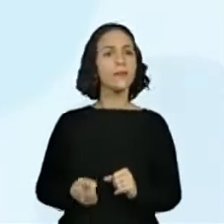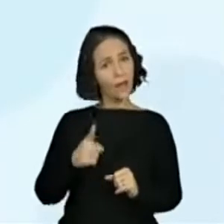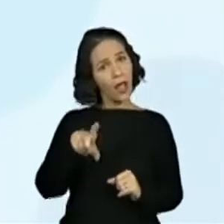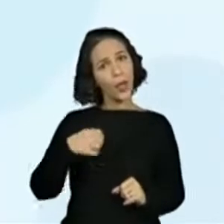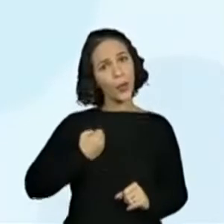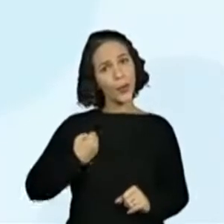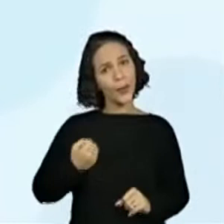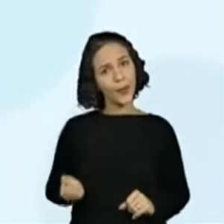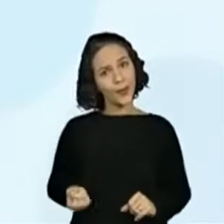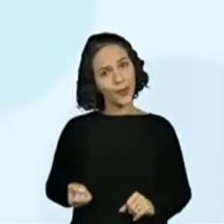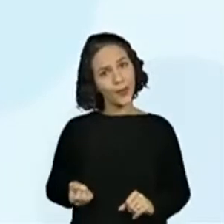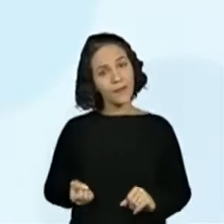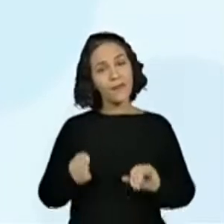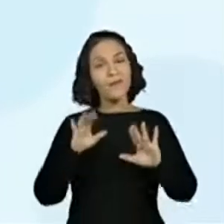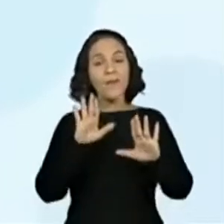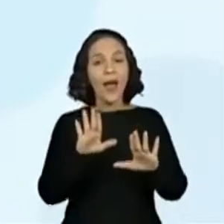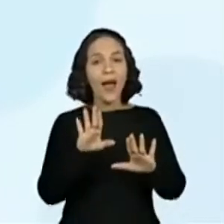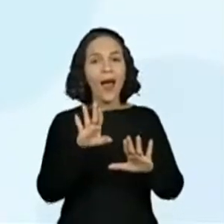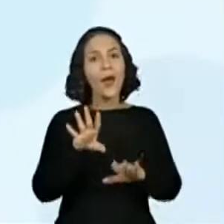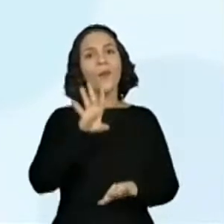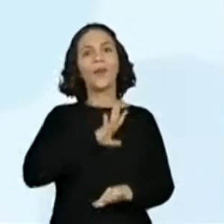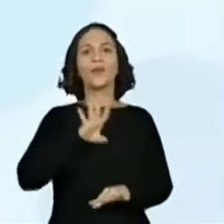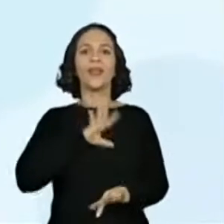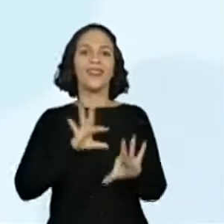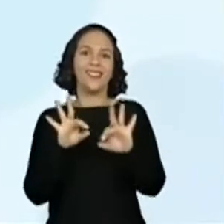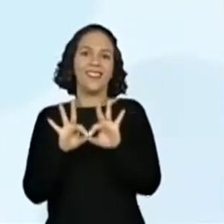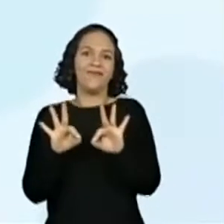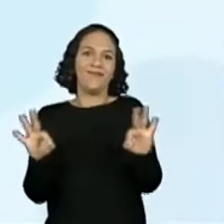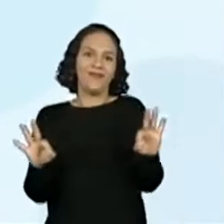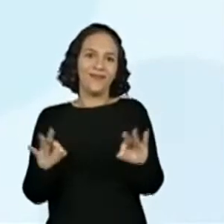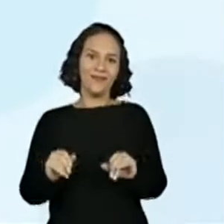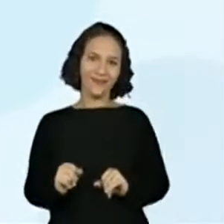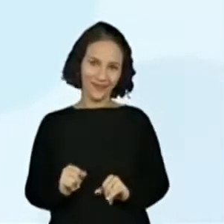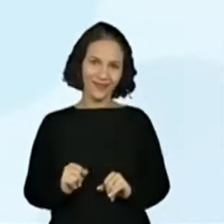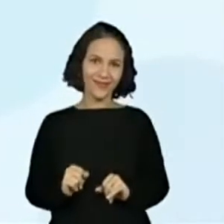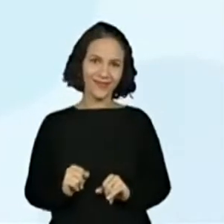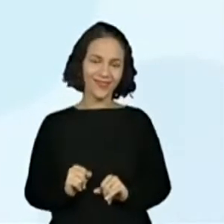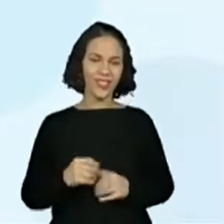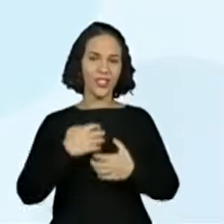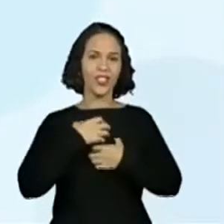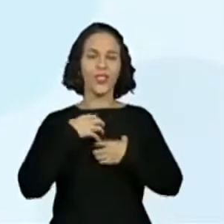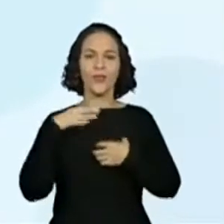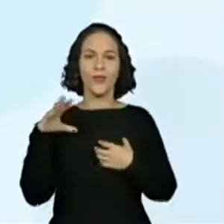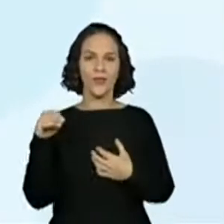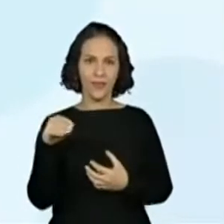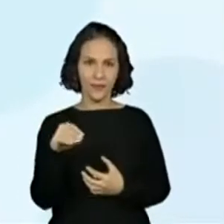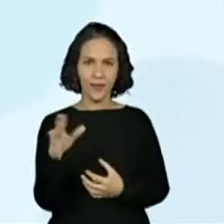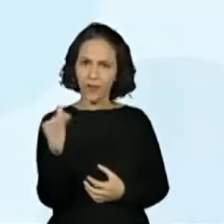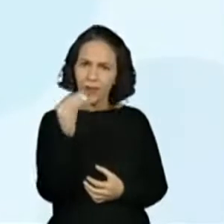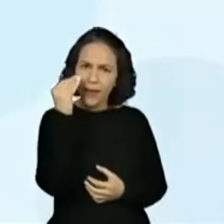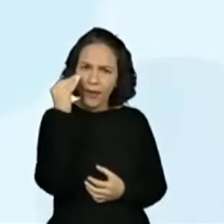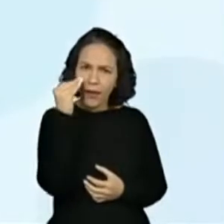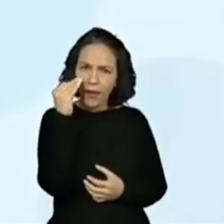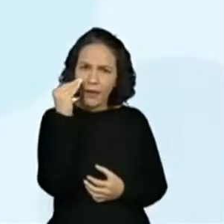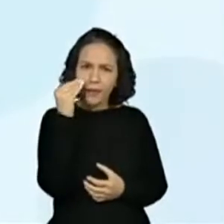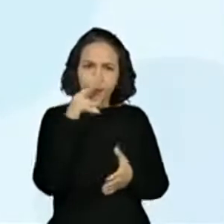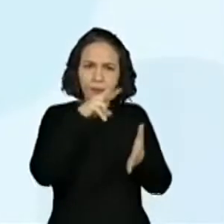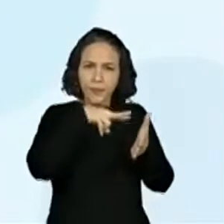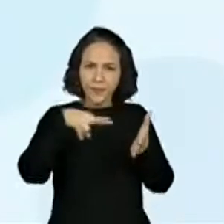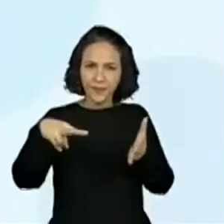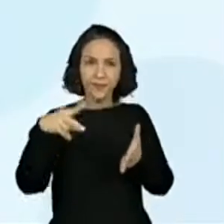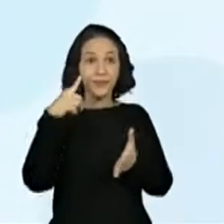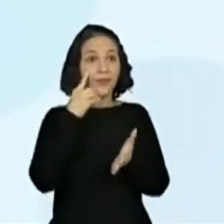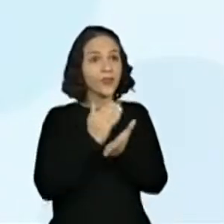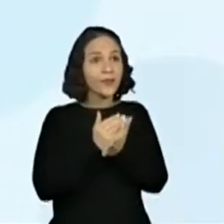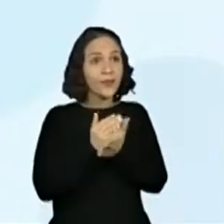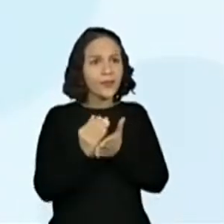números, embora esteja de forma por extenso, ou na forma como falamos. Vamos tentar fazer a leitura? Olha só, começa com a